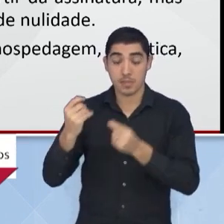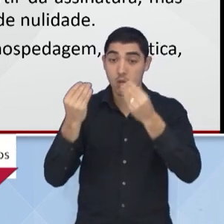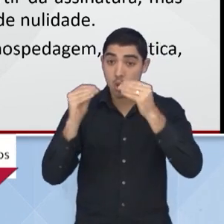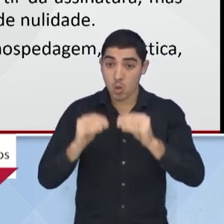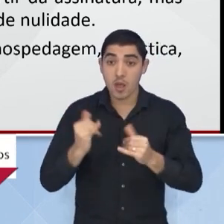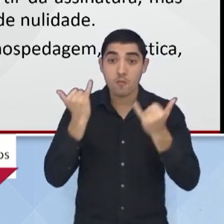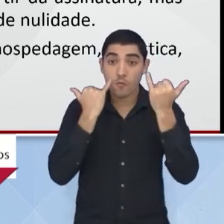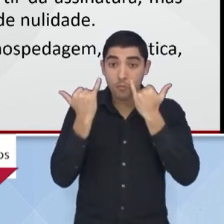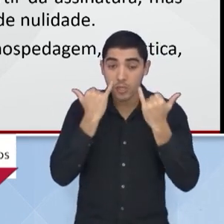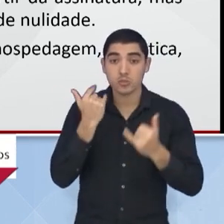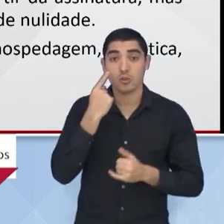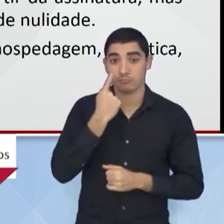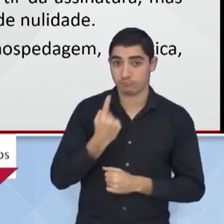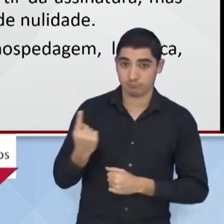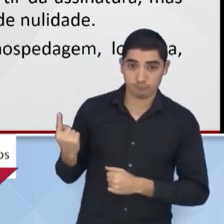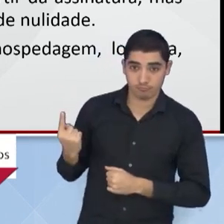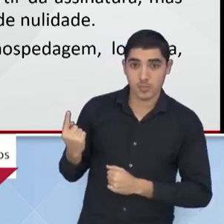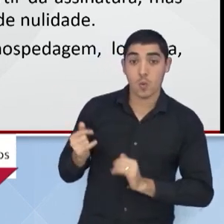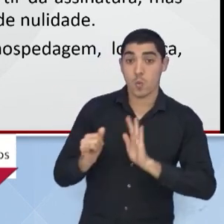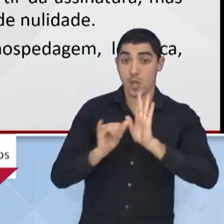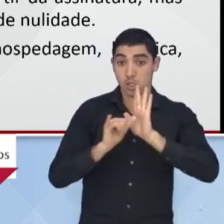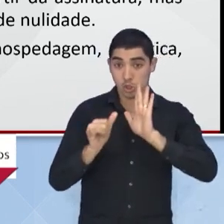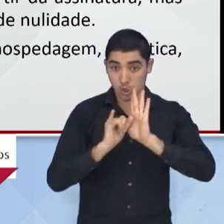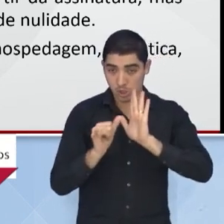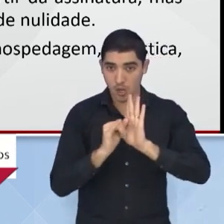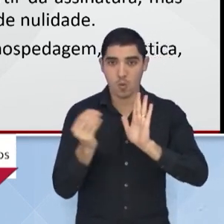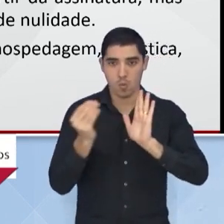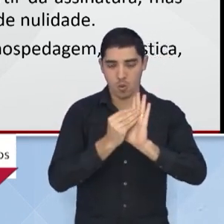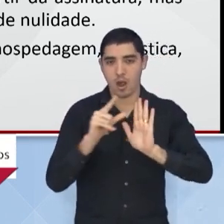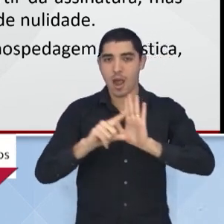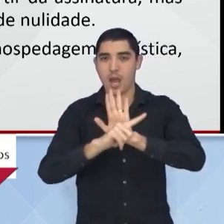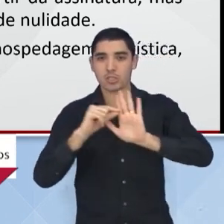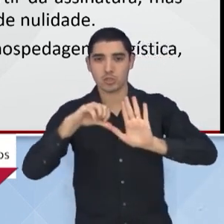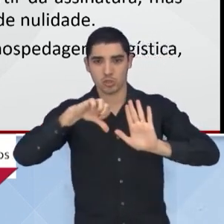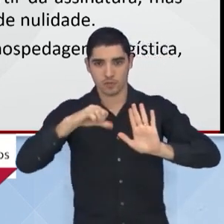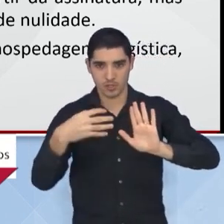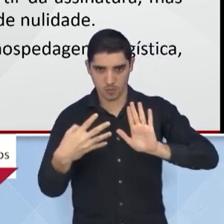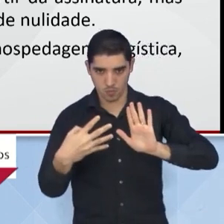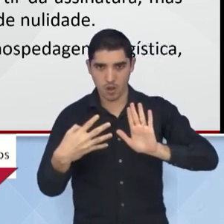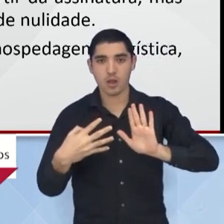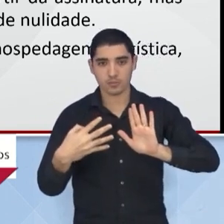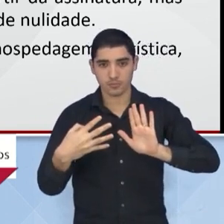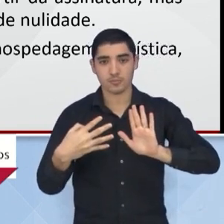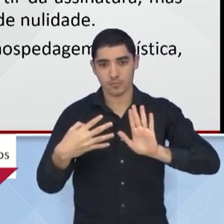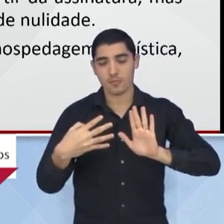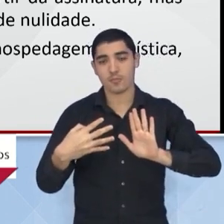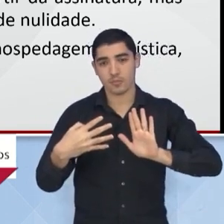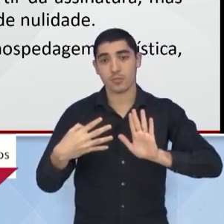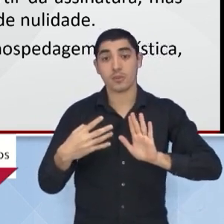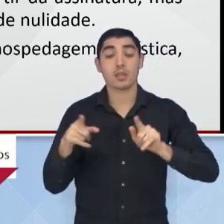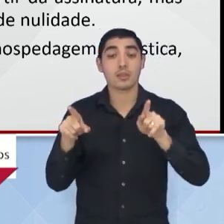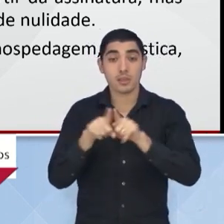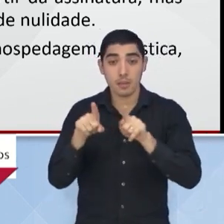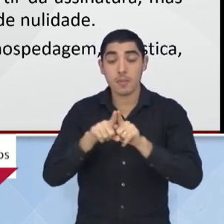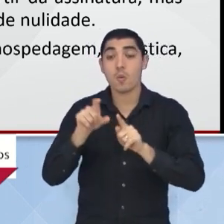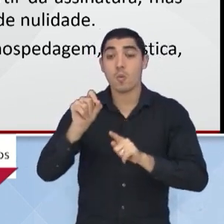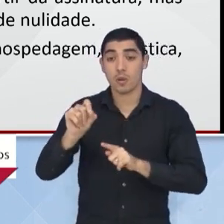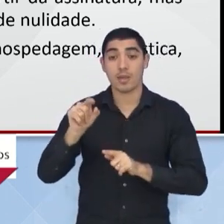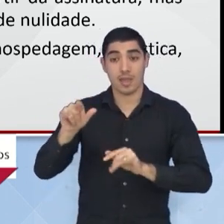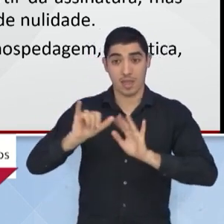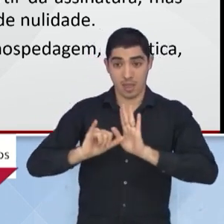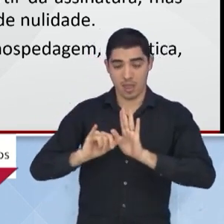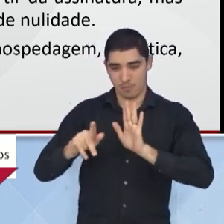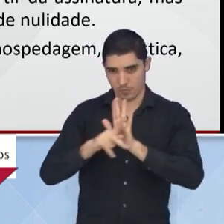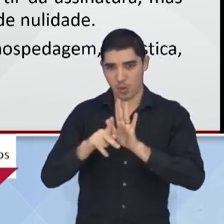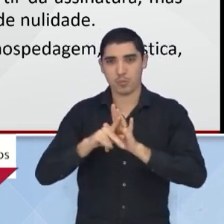né o inteiro teor do edital e seus anexos artigo 54 capot parágrafo terceiro da Lei também são obrigatórias as publicações do